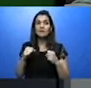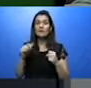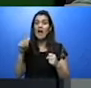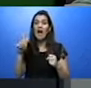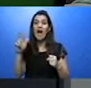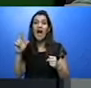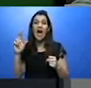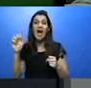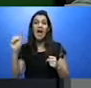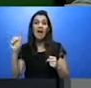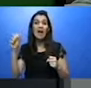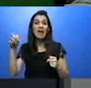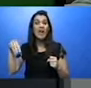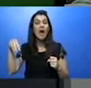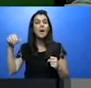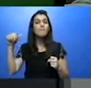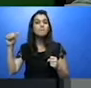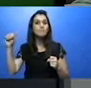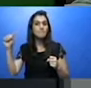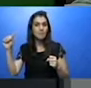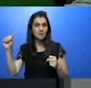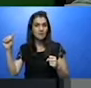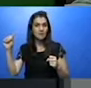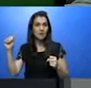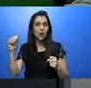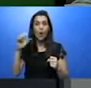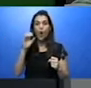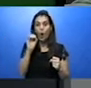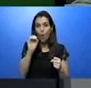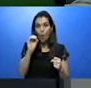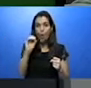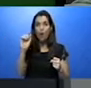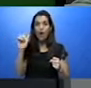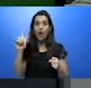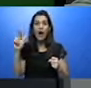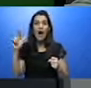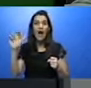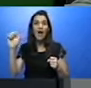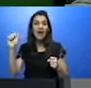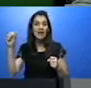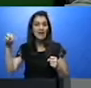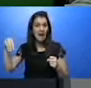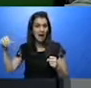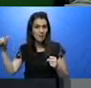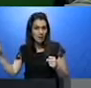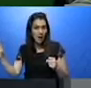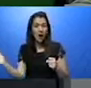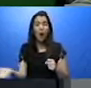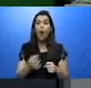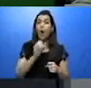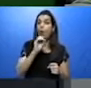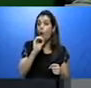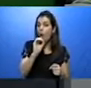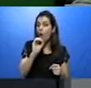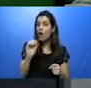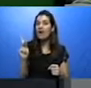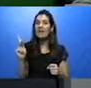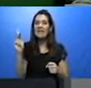bom? Então, eu vou tratar sempre de o grama e o quilograma. Então, quando tem 1